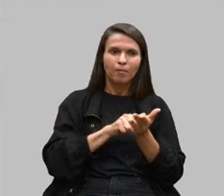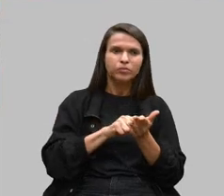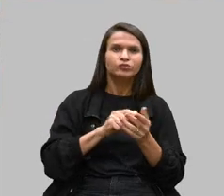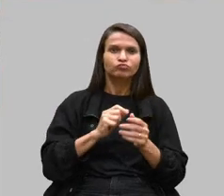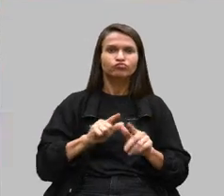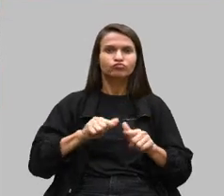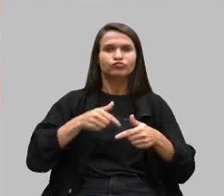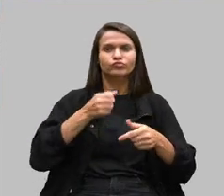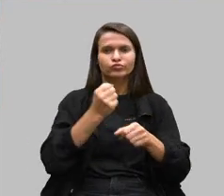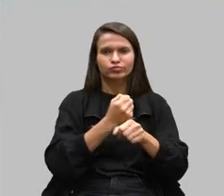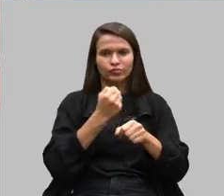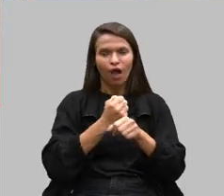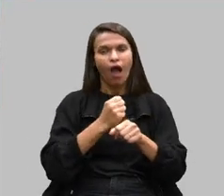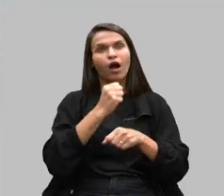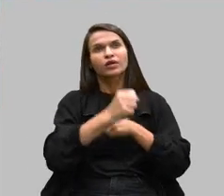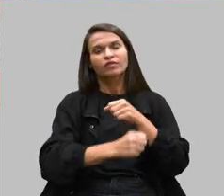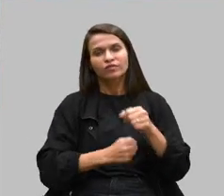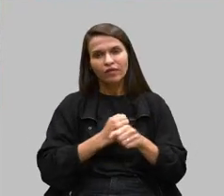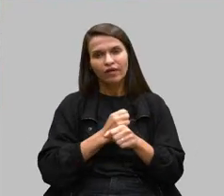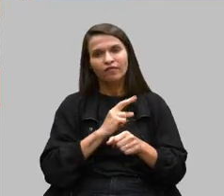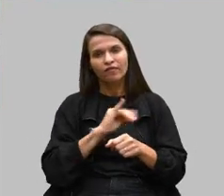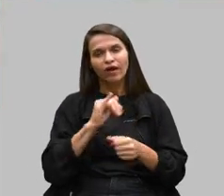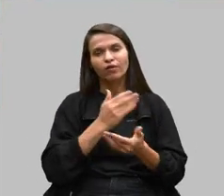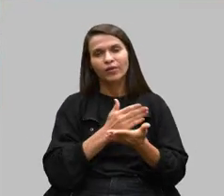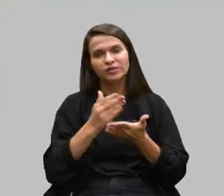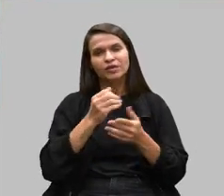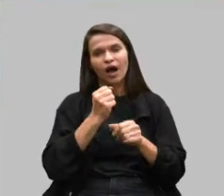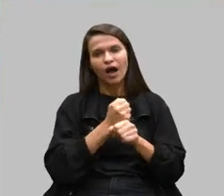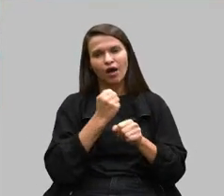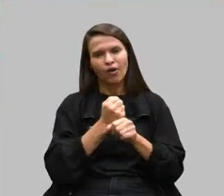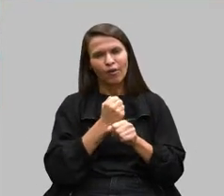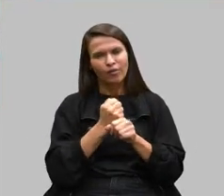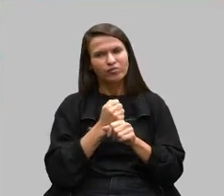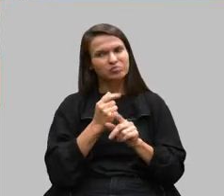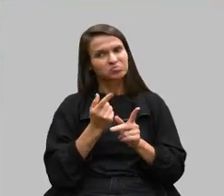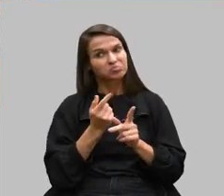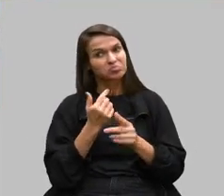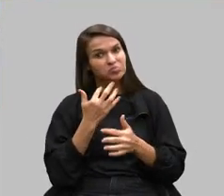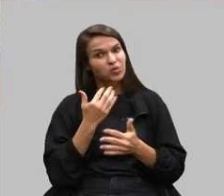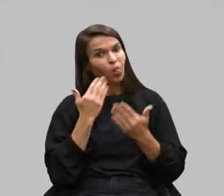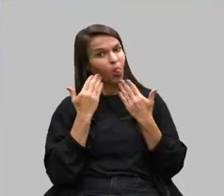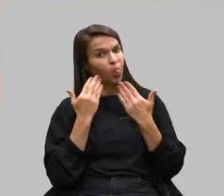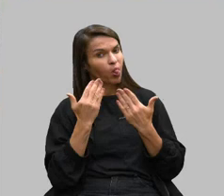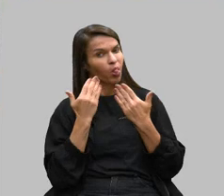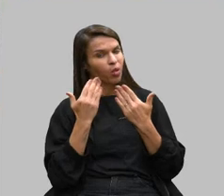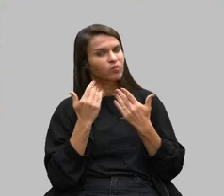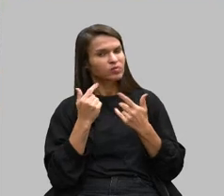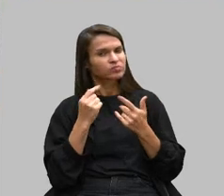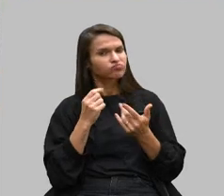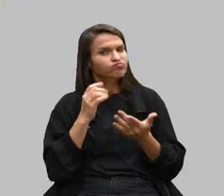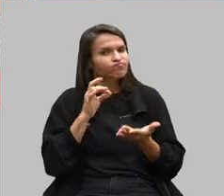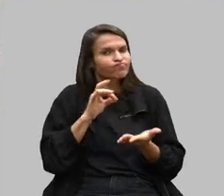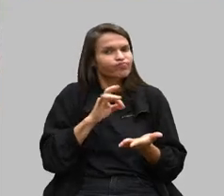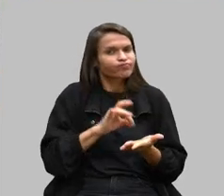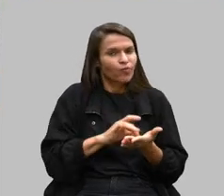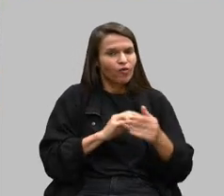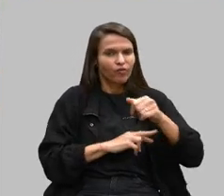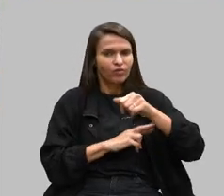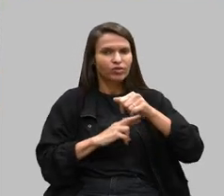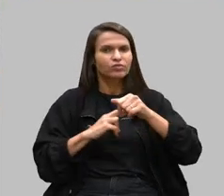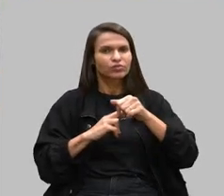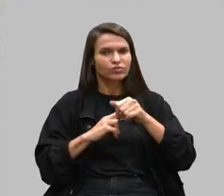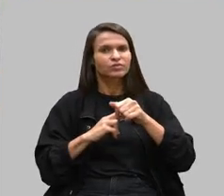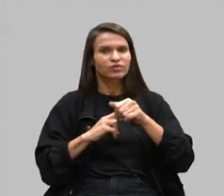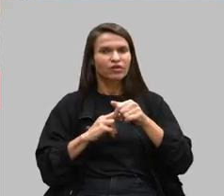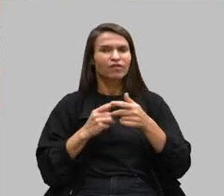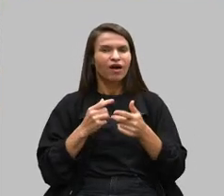vem vai iniciar a obra é um ano de obra Mas será que vai sair mesmo se esses viadutos realmente sair vai desafogar o